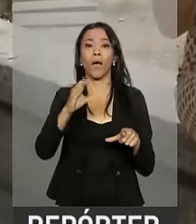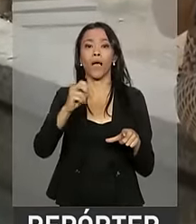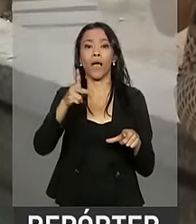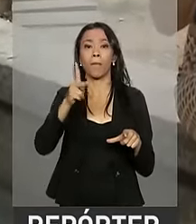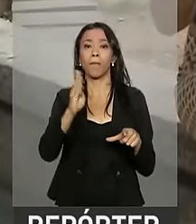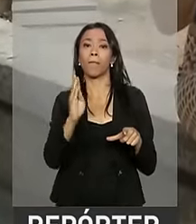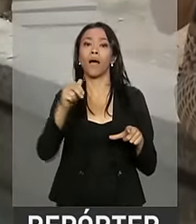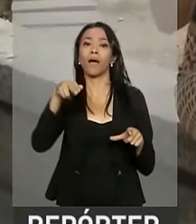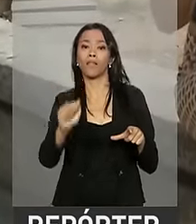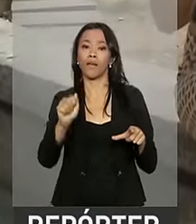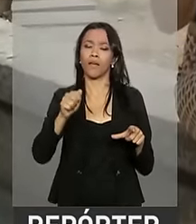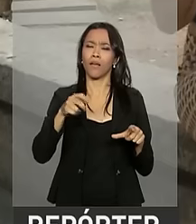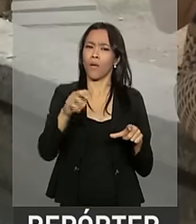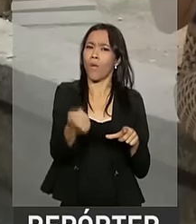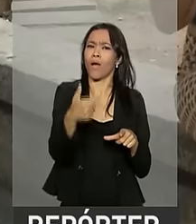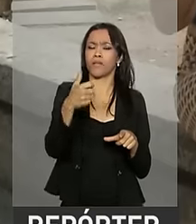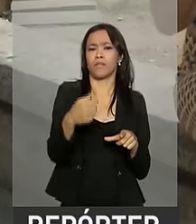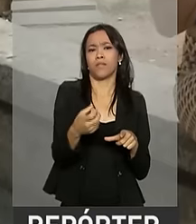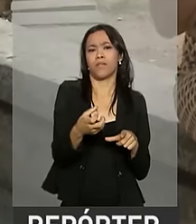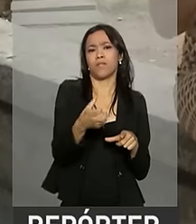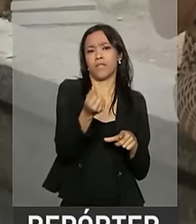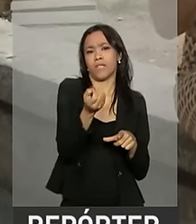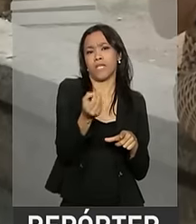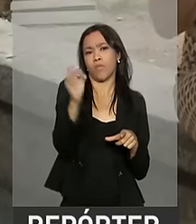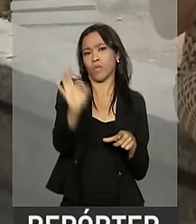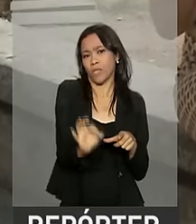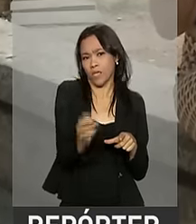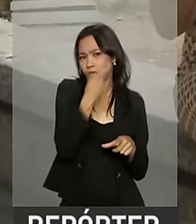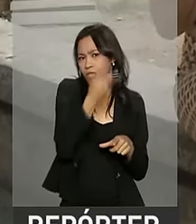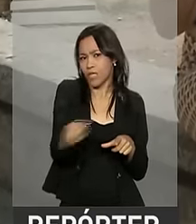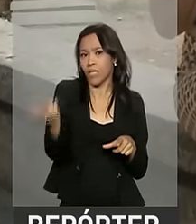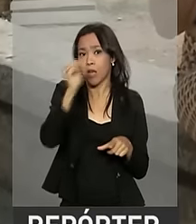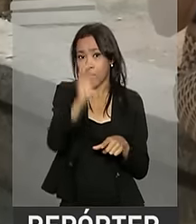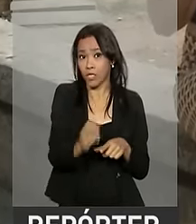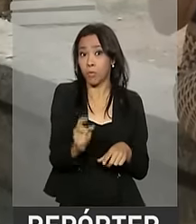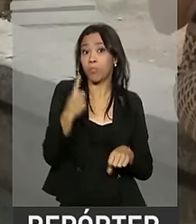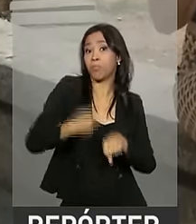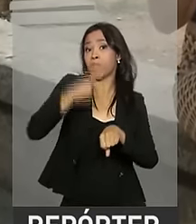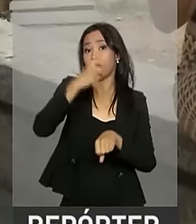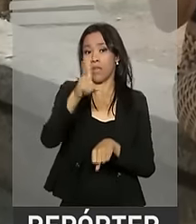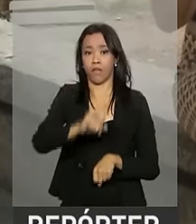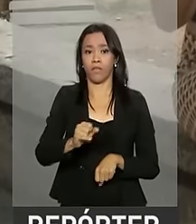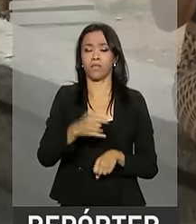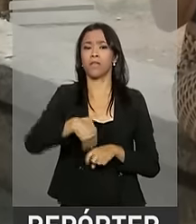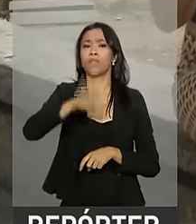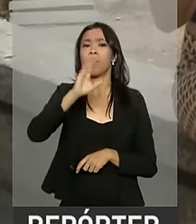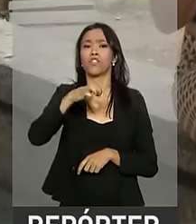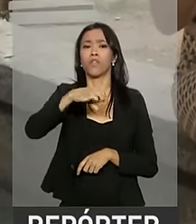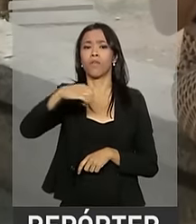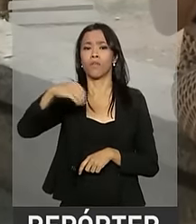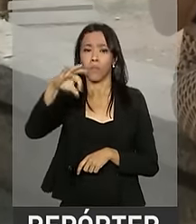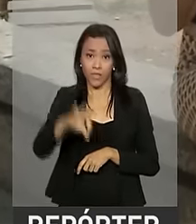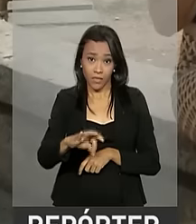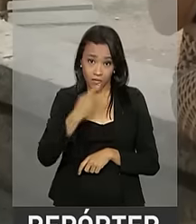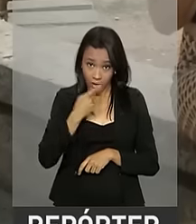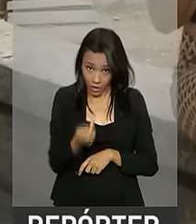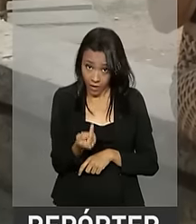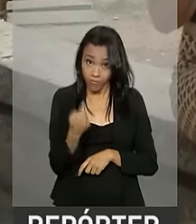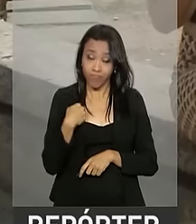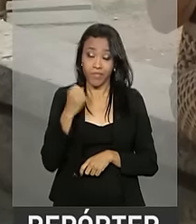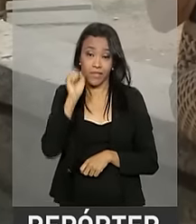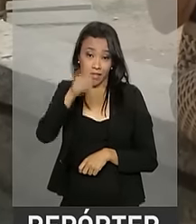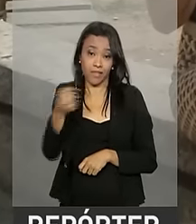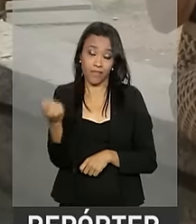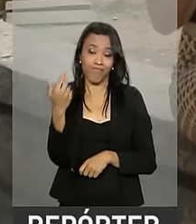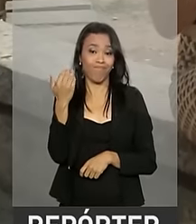estrangeiros quase 60% visitaram o Brasil pela primeira vez e mais de 90% disseram que pretendem